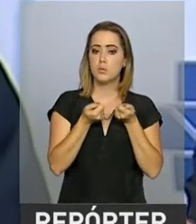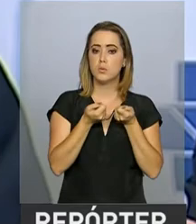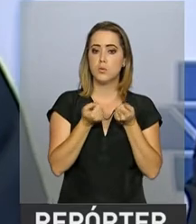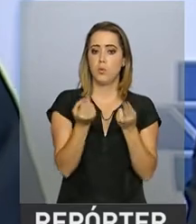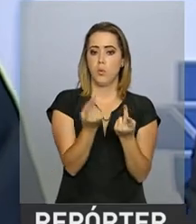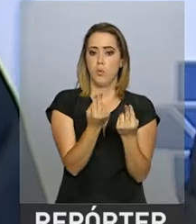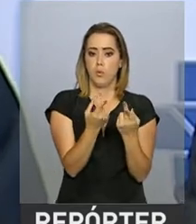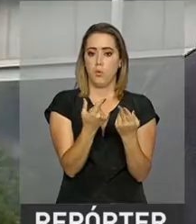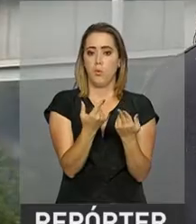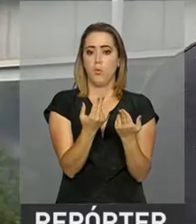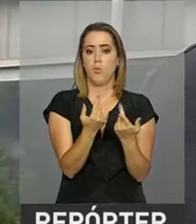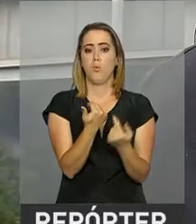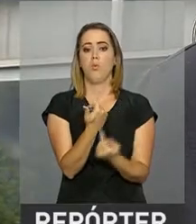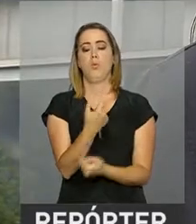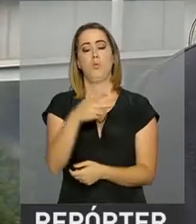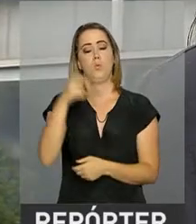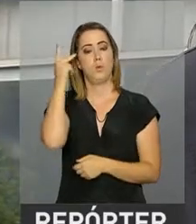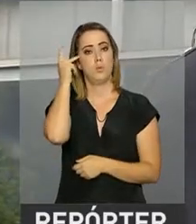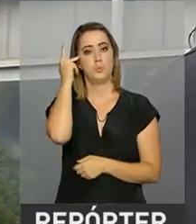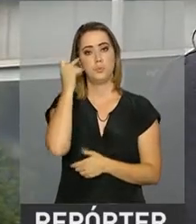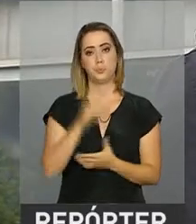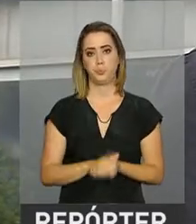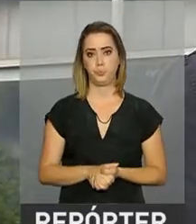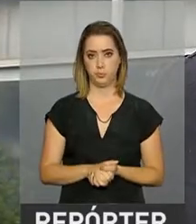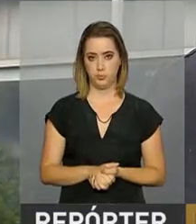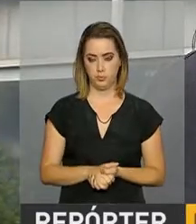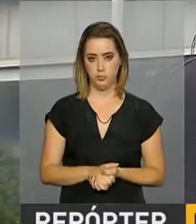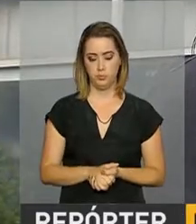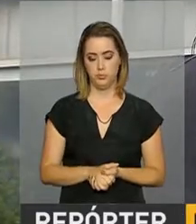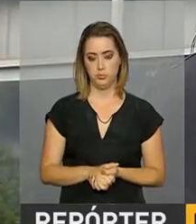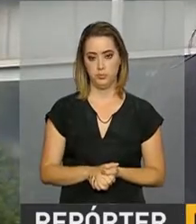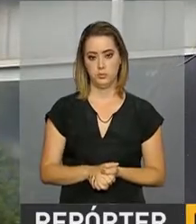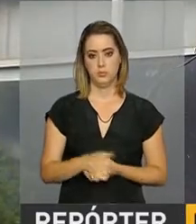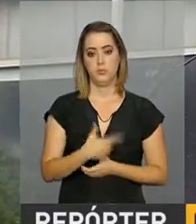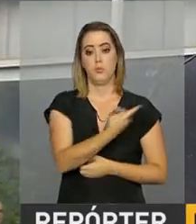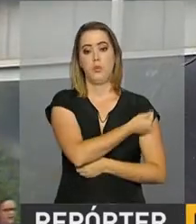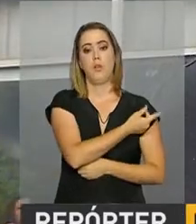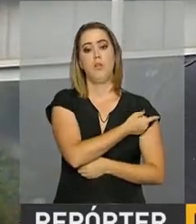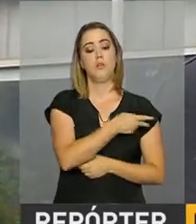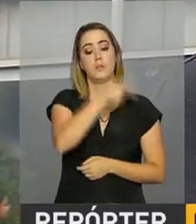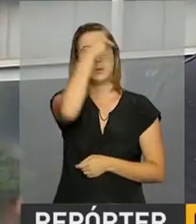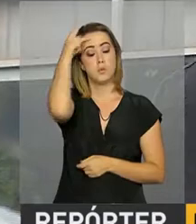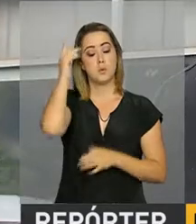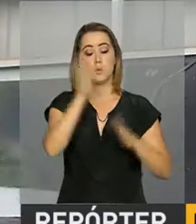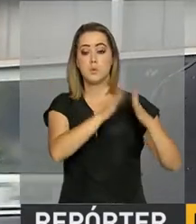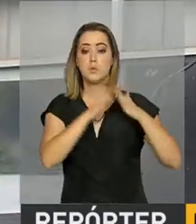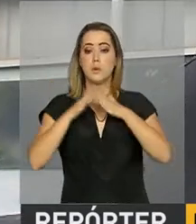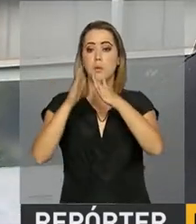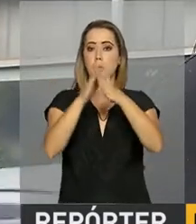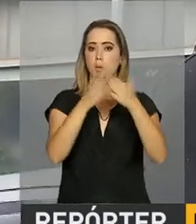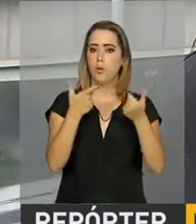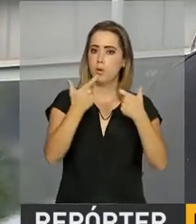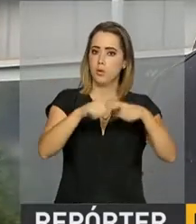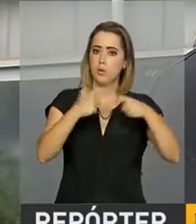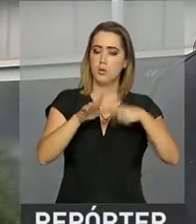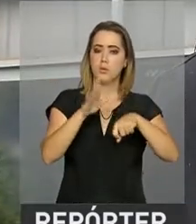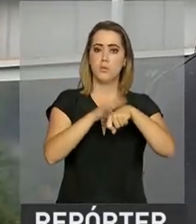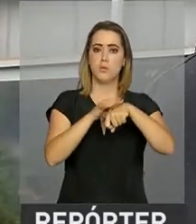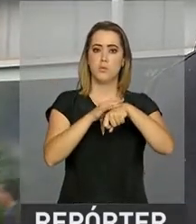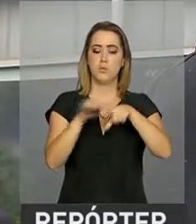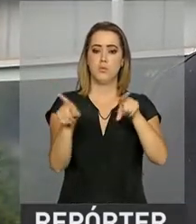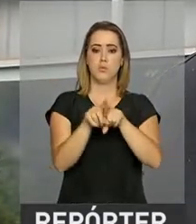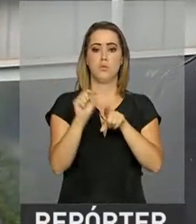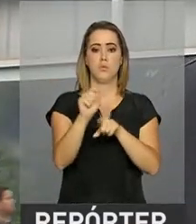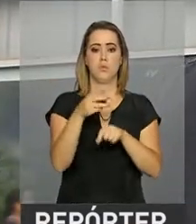tivemos de são paulo a vacina é indicada para quem mora em áreas de risco ou vai viajar para essas regiões segundo o ministério da saúde